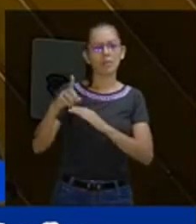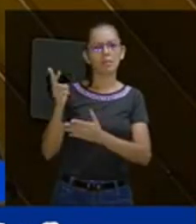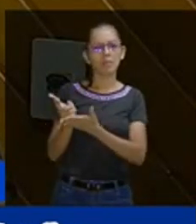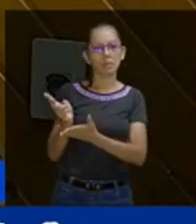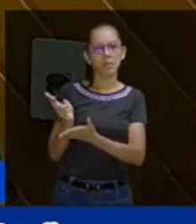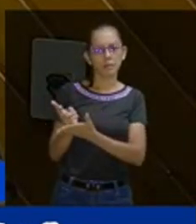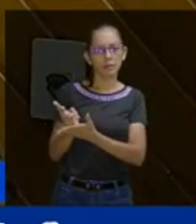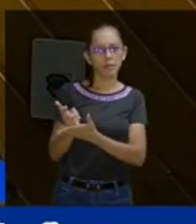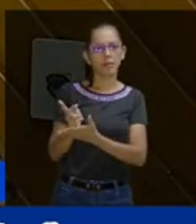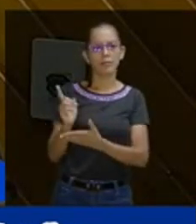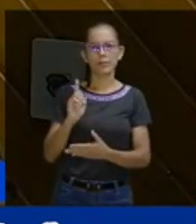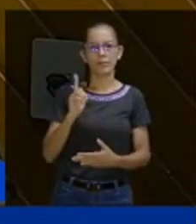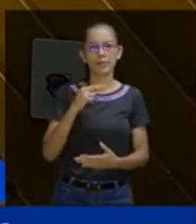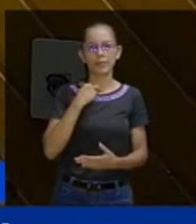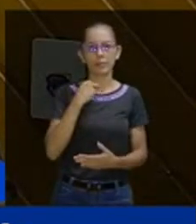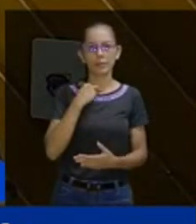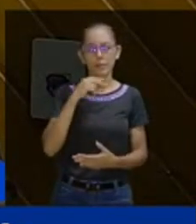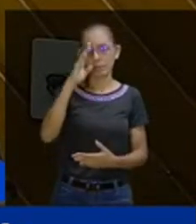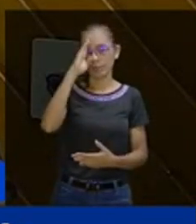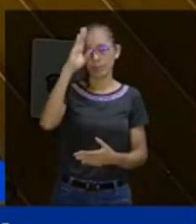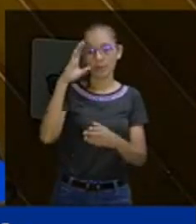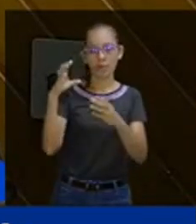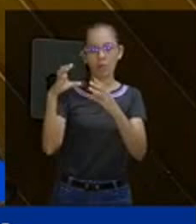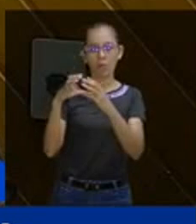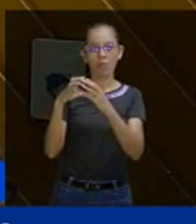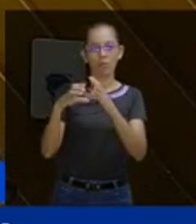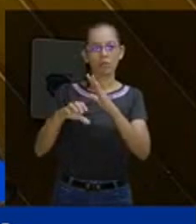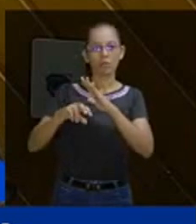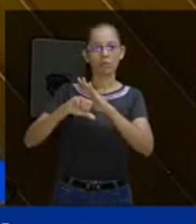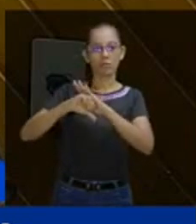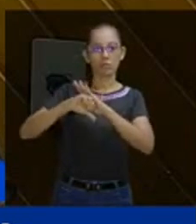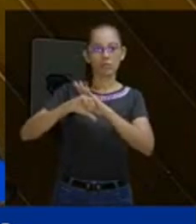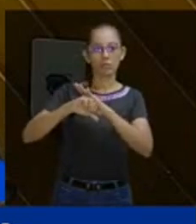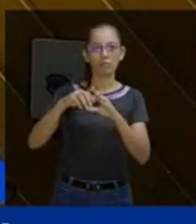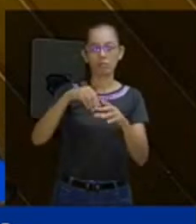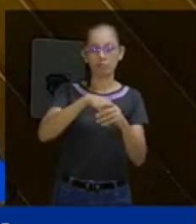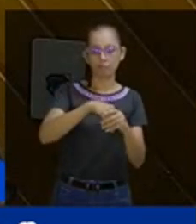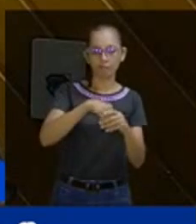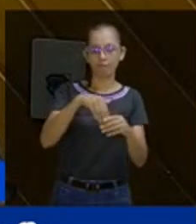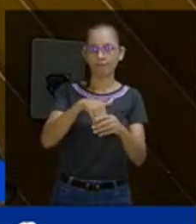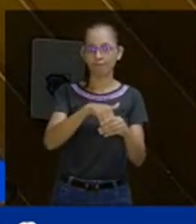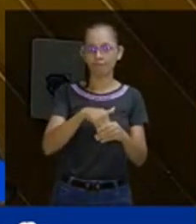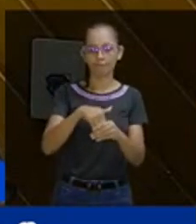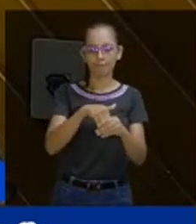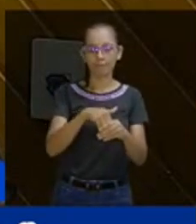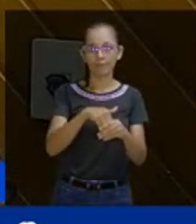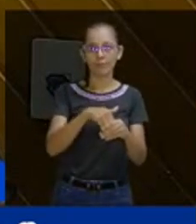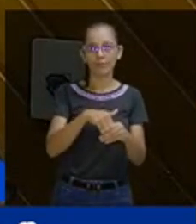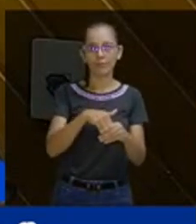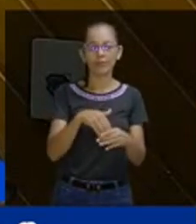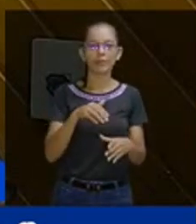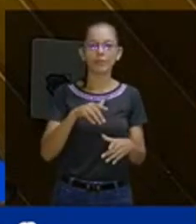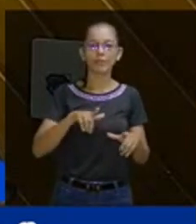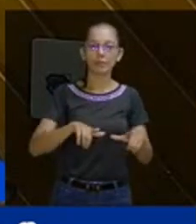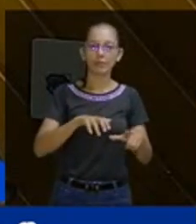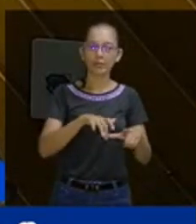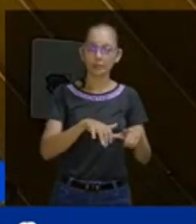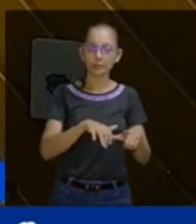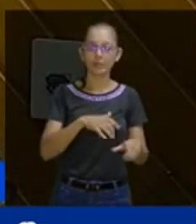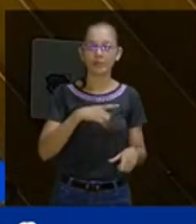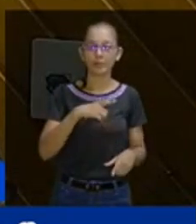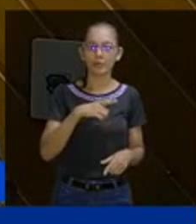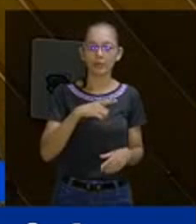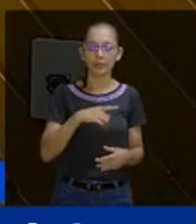especialmente aqueles envolvidos com facções que se infiltram no processo eleitoral. O princípio da proporcionalidade, que deve guiar